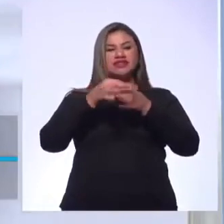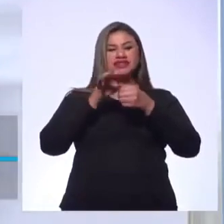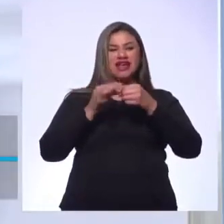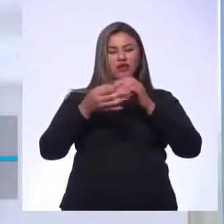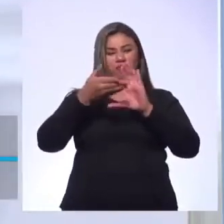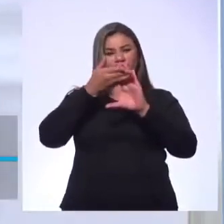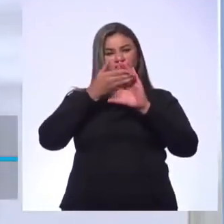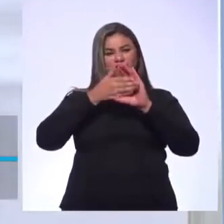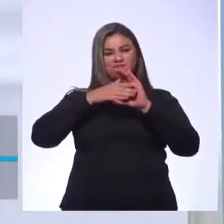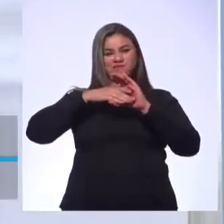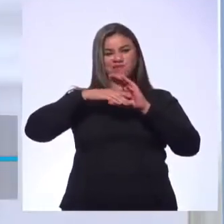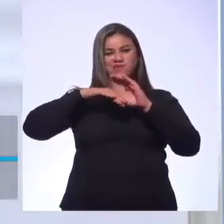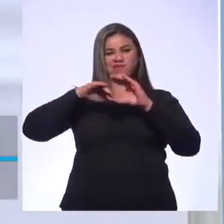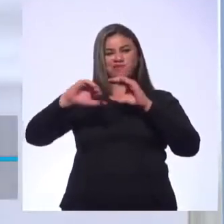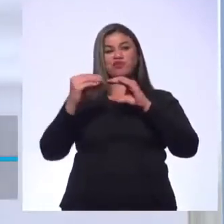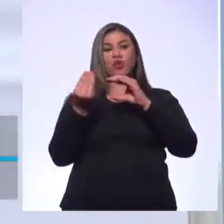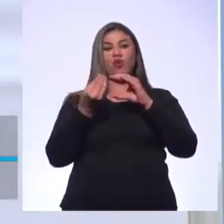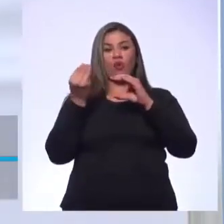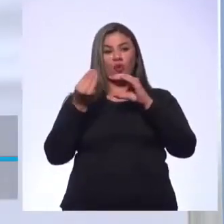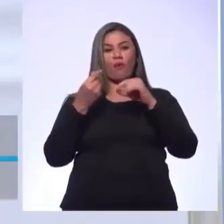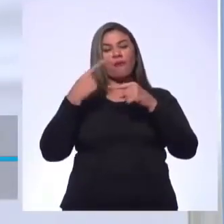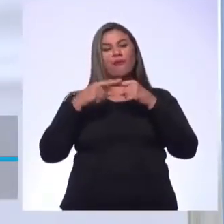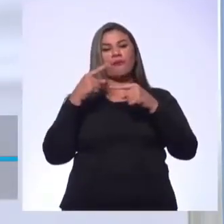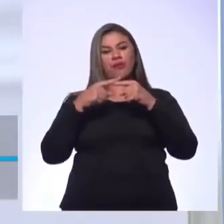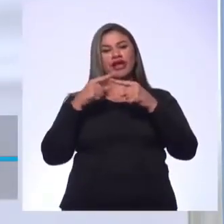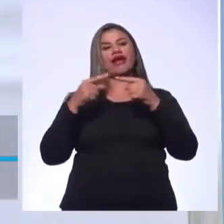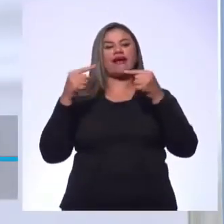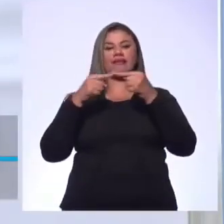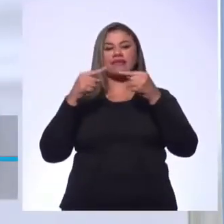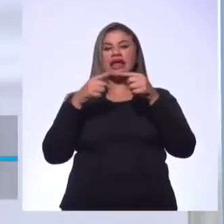normalmente aonde o antibiótico